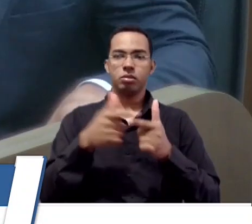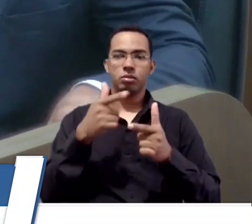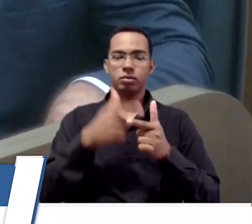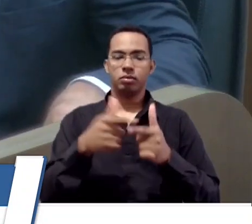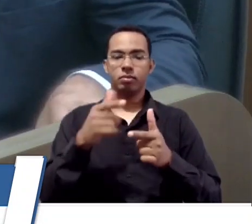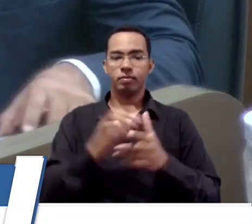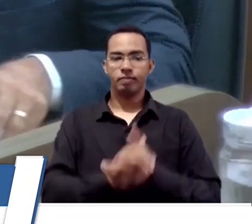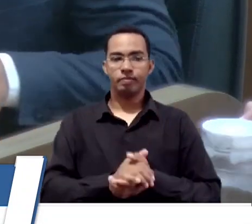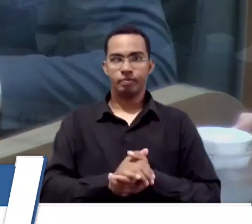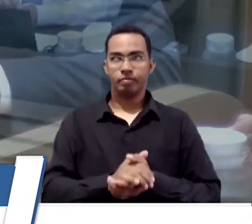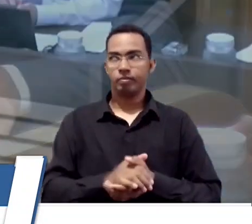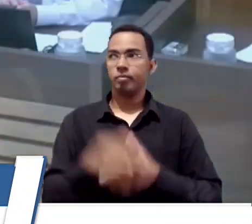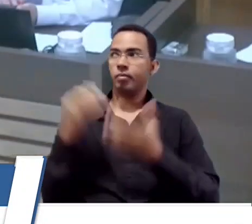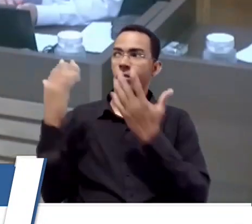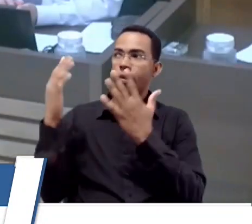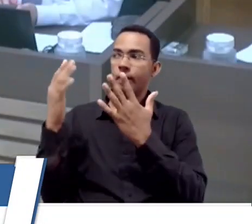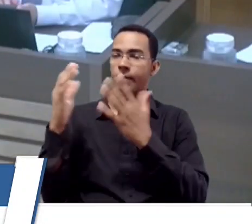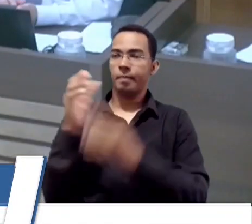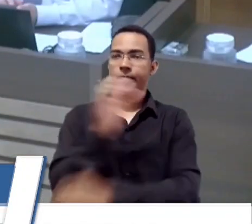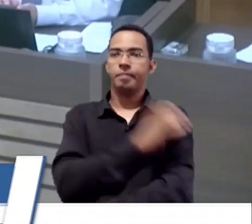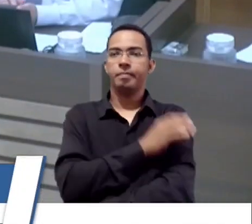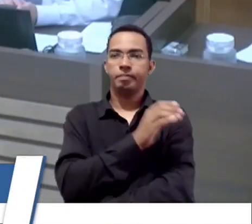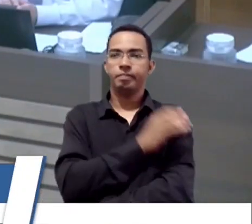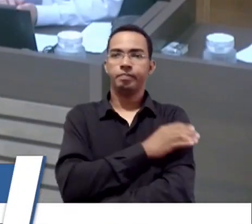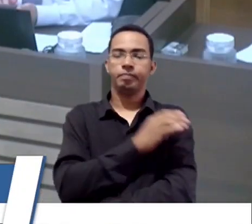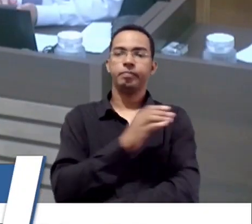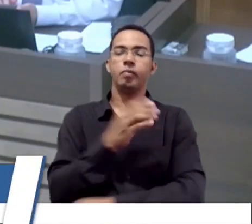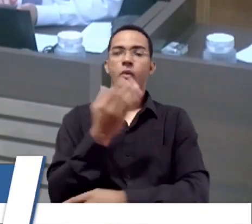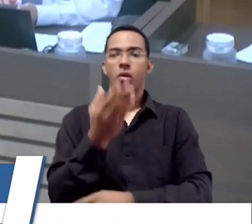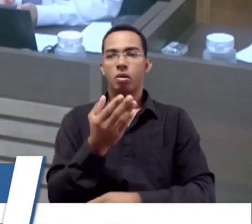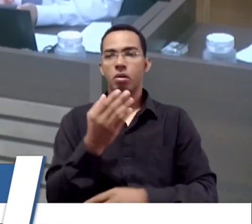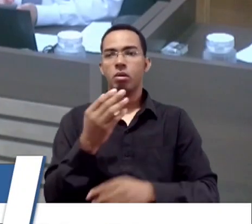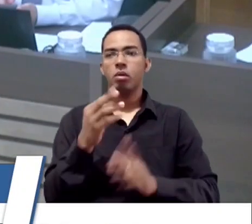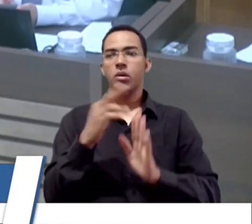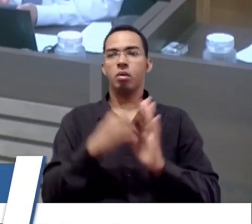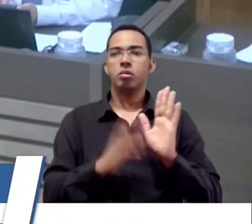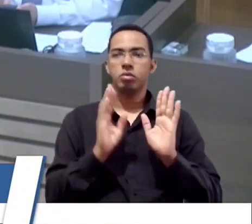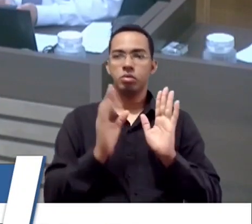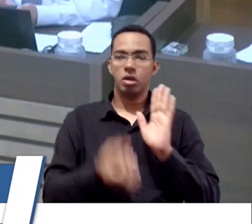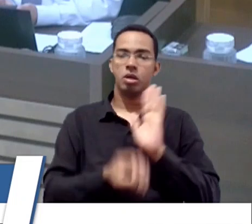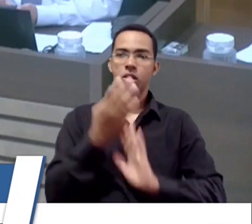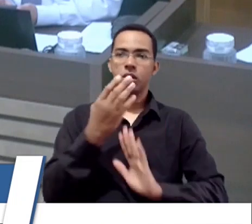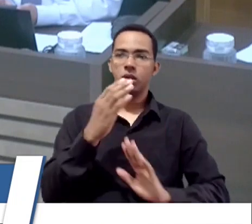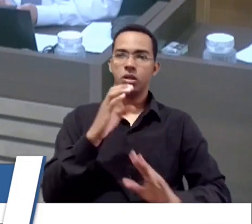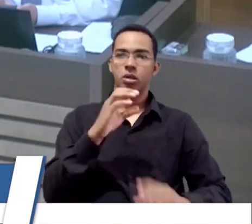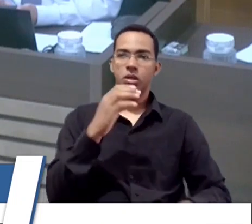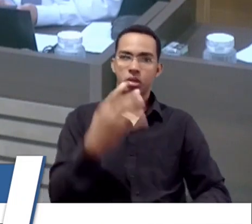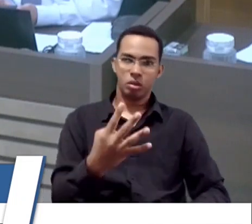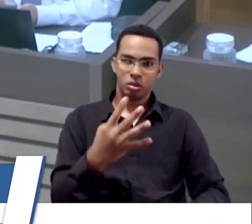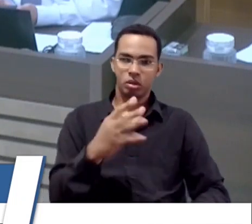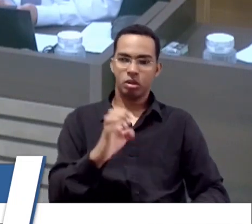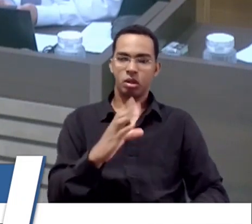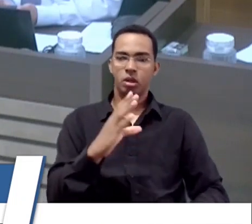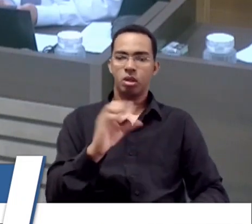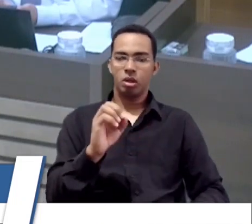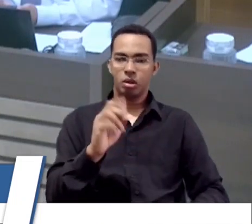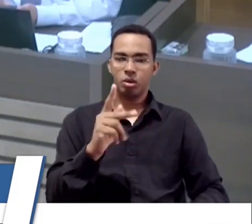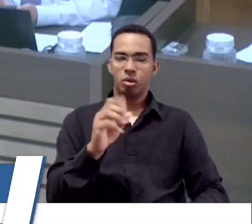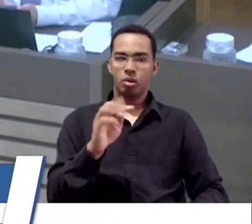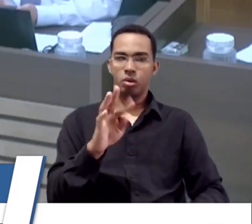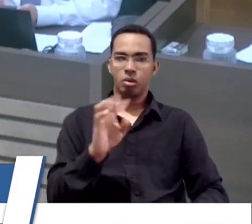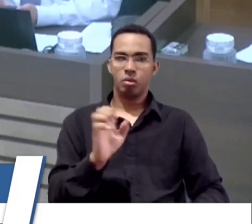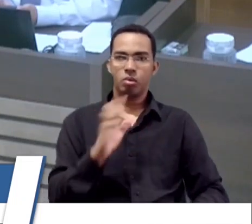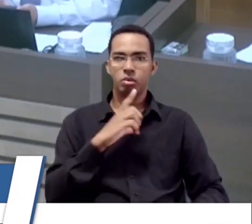Parabenizar pelo requerimento, Claudineira Rocha. Acho que foram instalados 4 ecopontos até o momento e tem projeto para